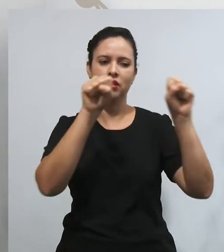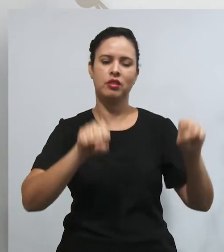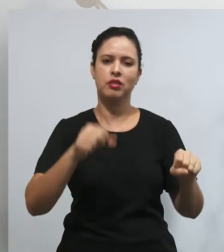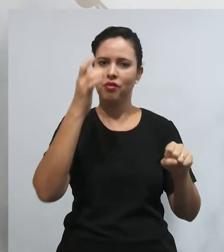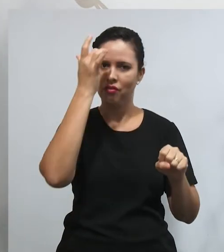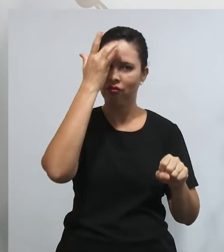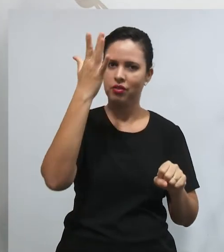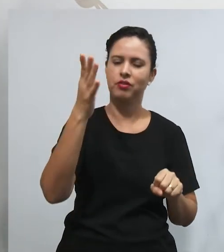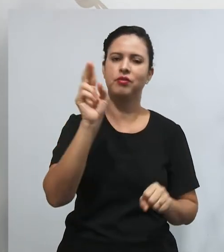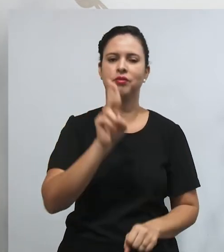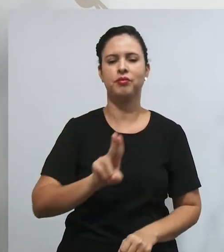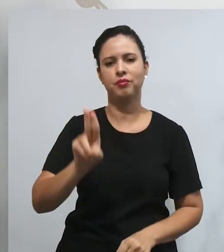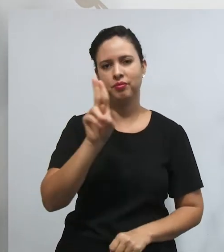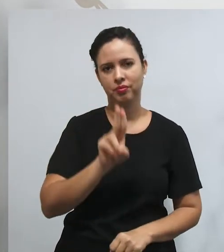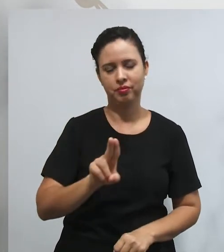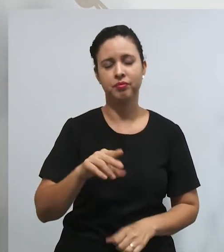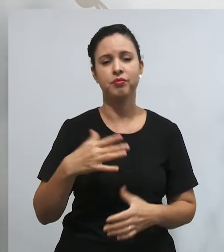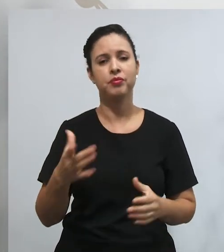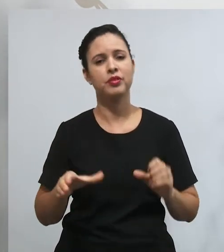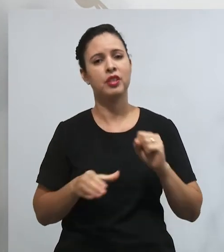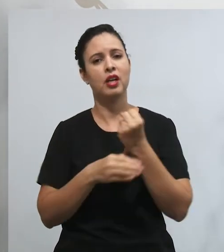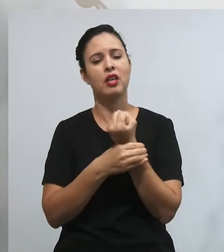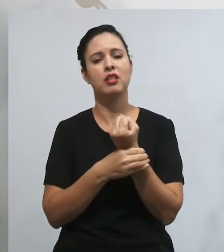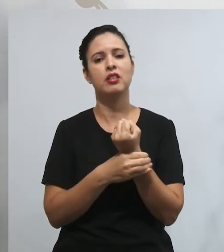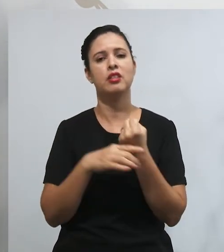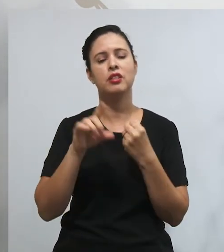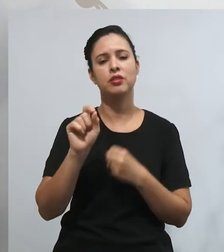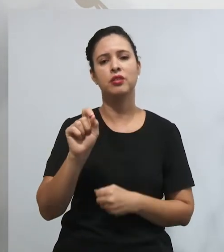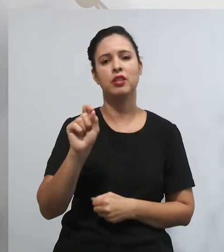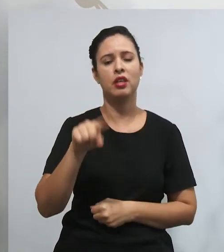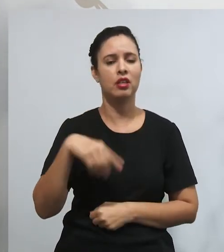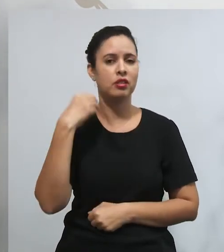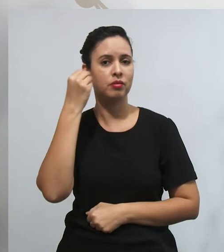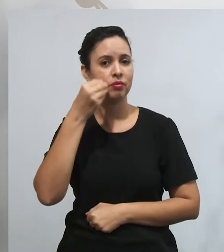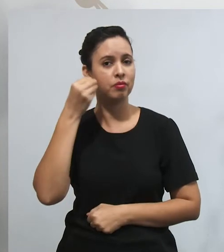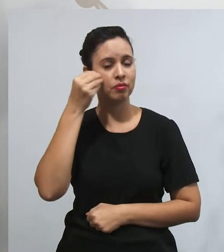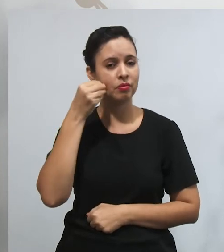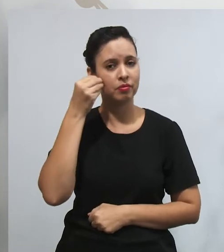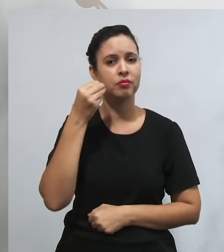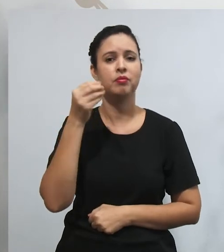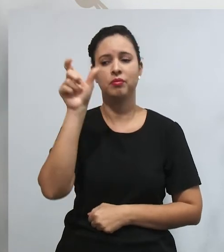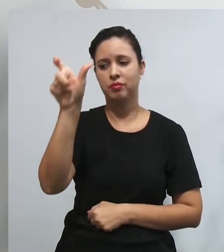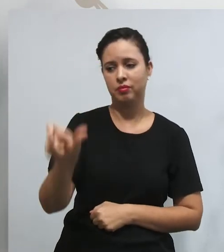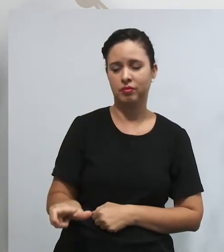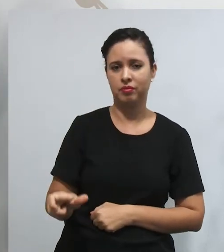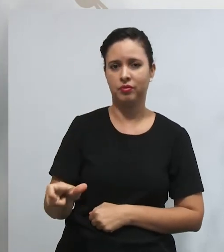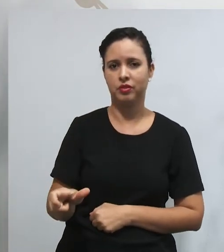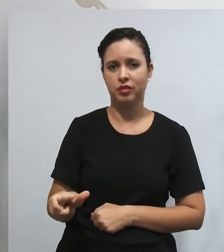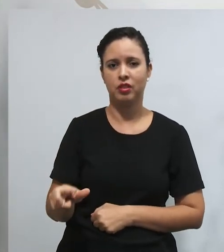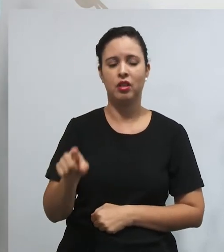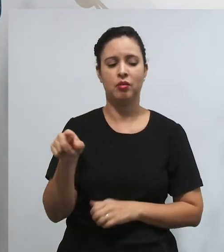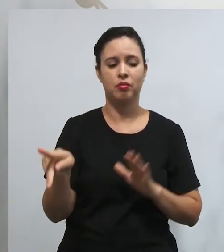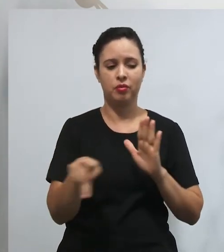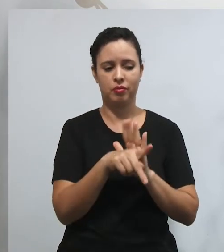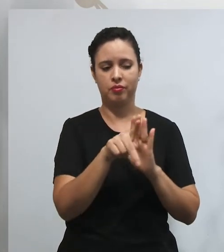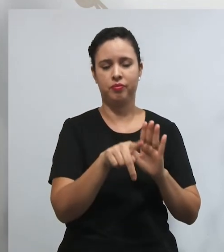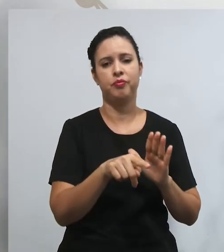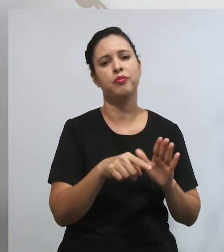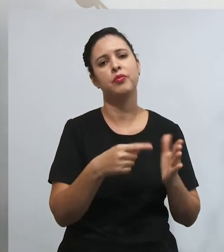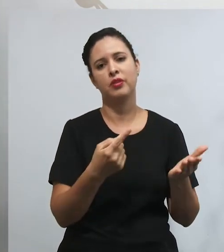utilizar. Então o sistema operacional ele garante muito essa questão da experiência do usuário com a máquina, tá? Seguindo